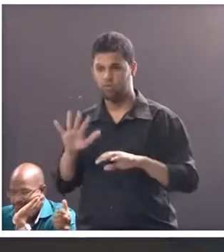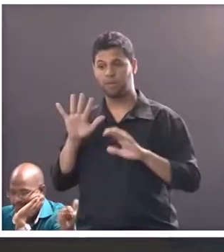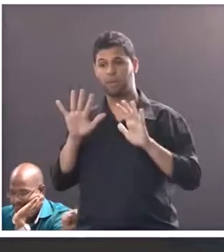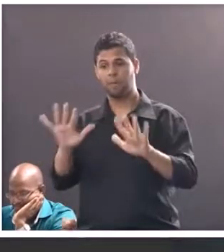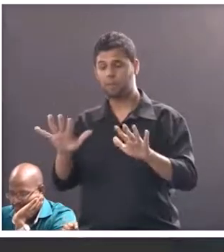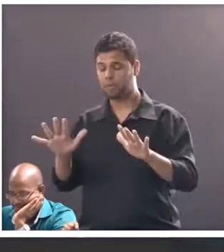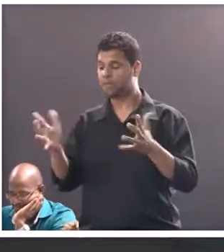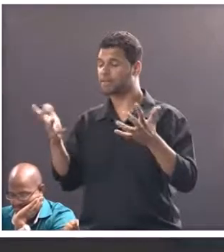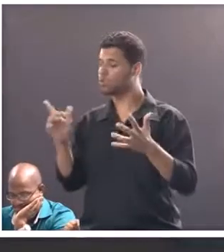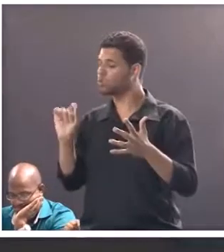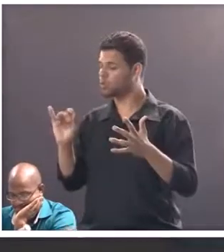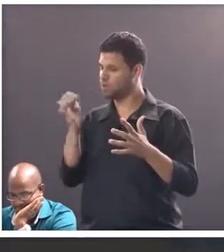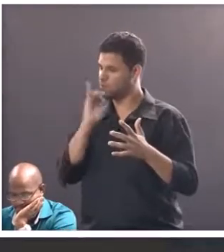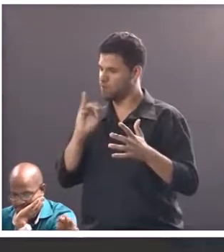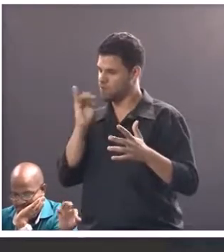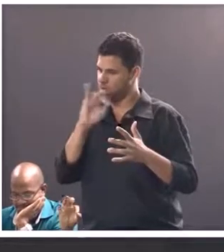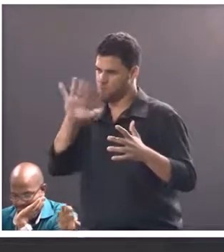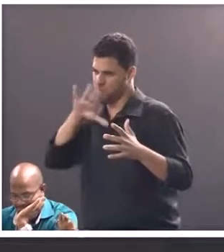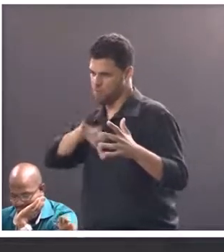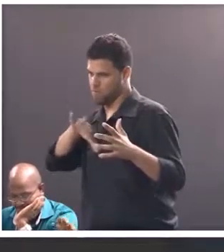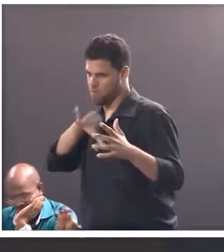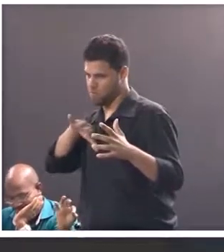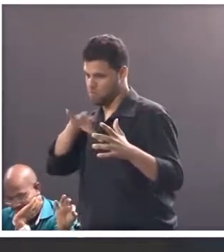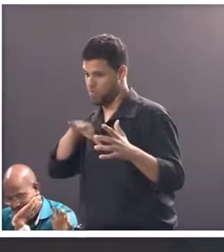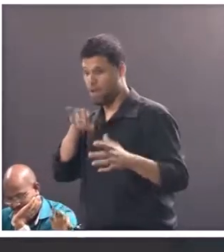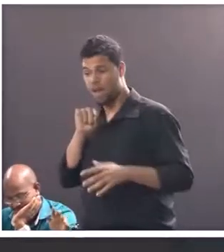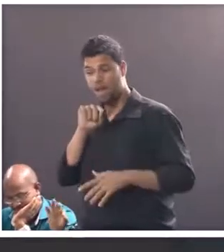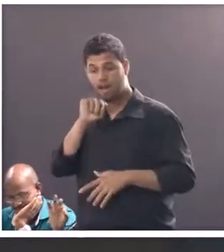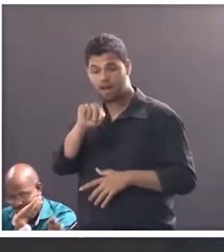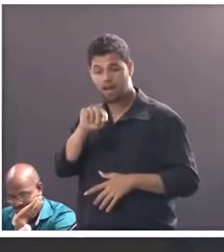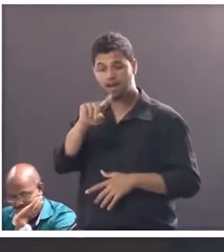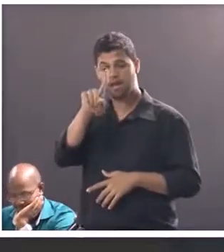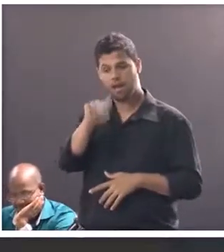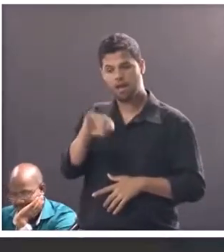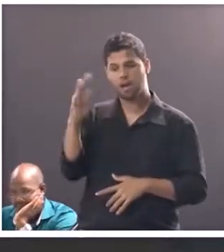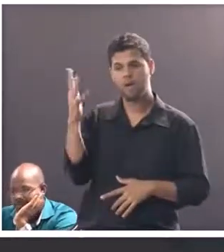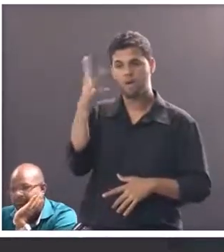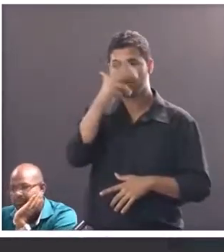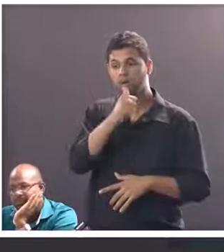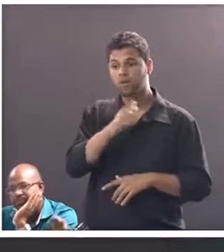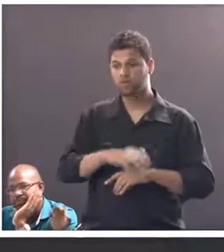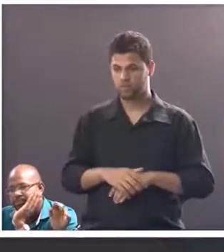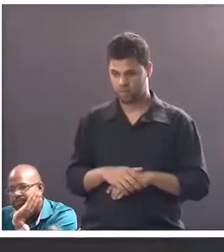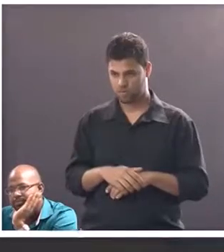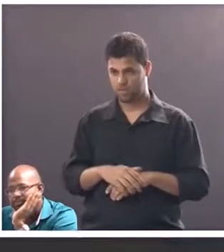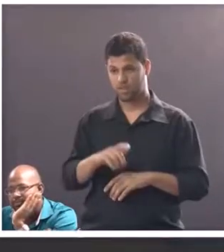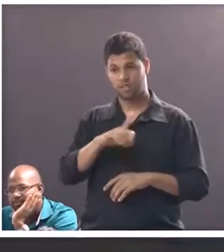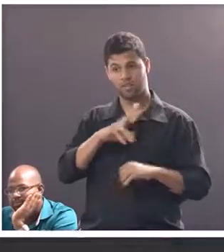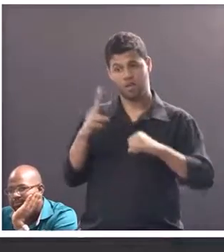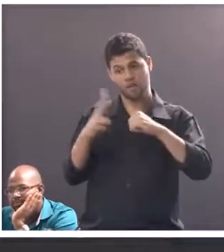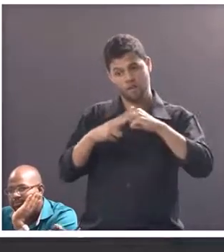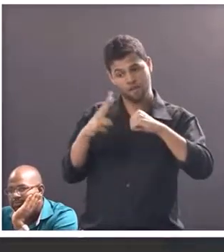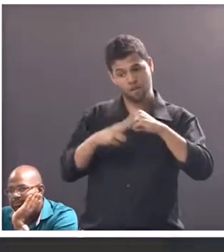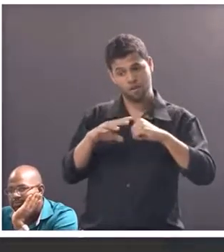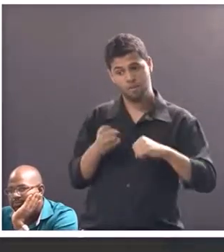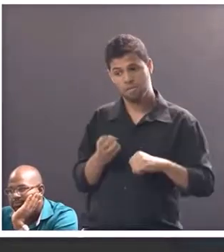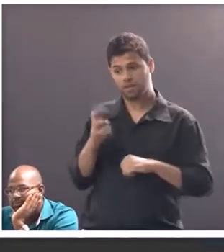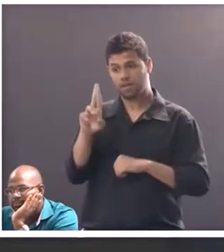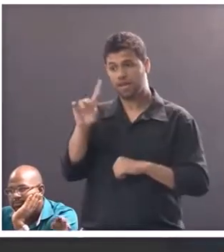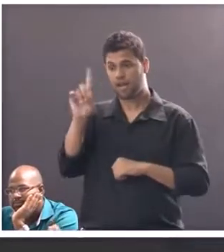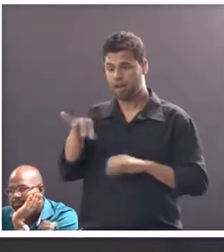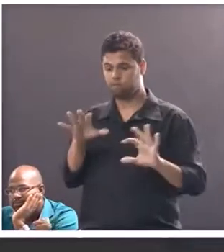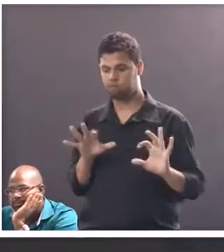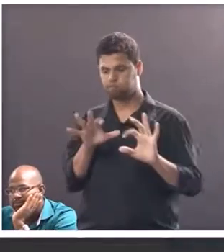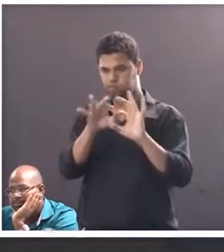Fica no exemplo da frase em português: ele é bonito. eu tenho o verbo ser, como verbo de